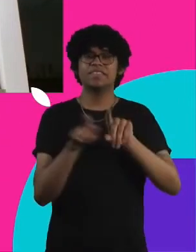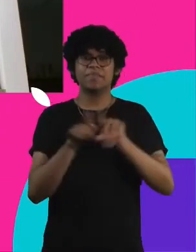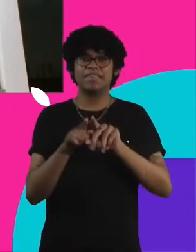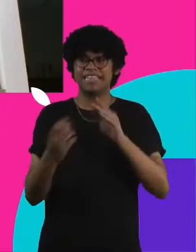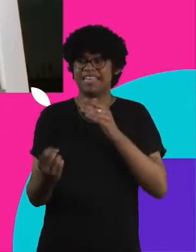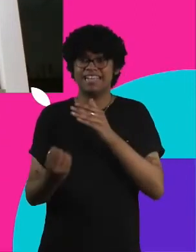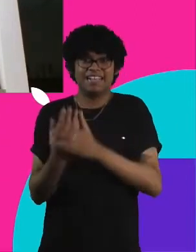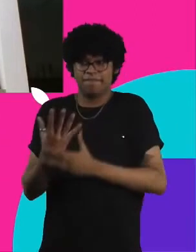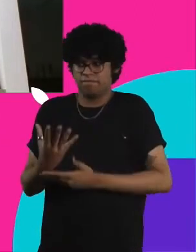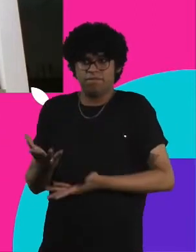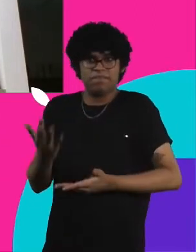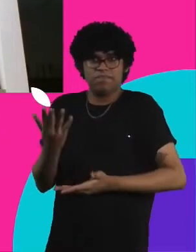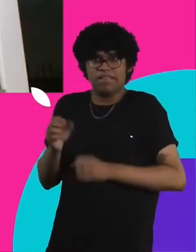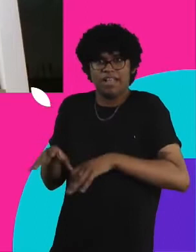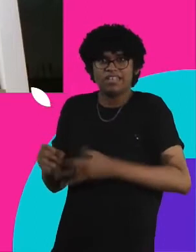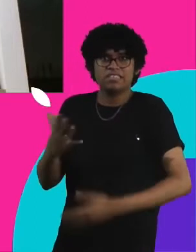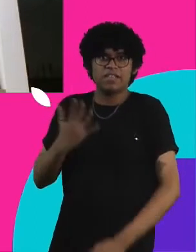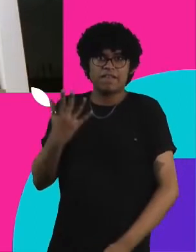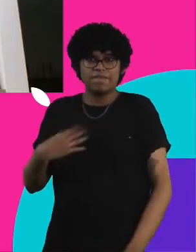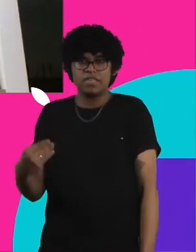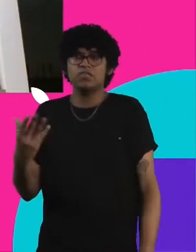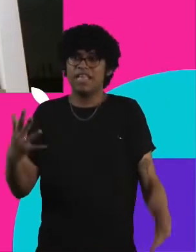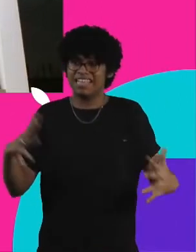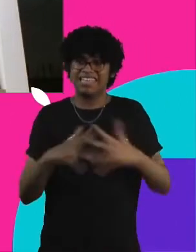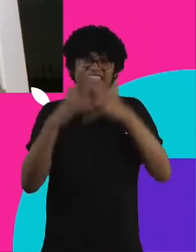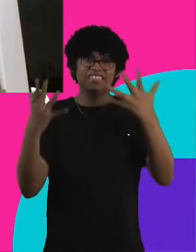crise passa por ajudá-las e é essa a luta da Ana.